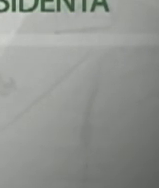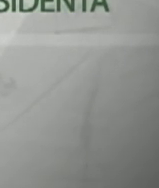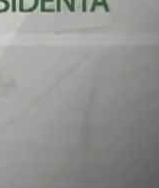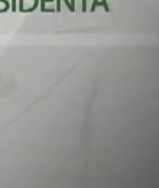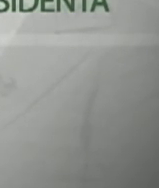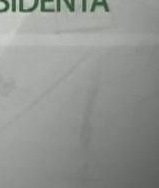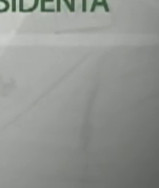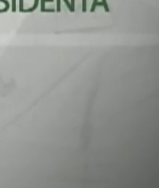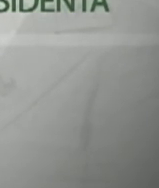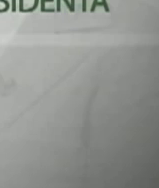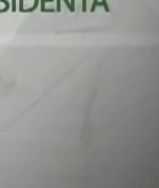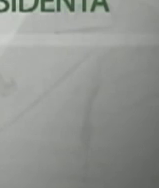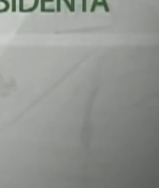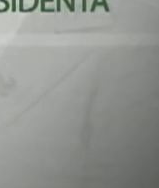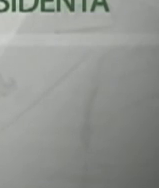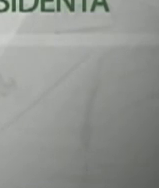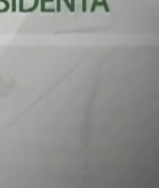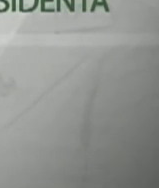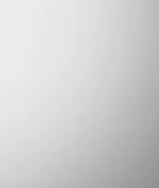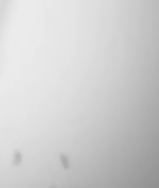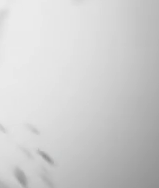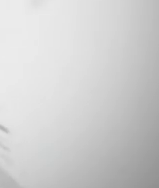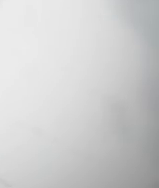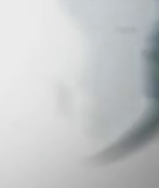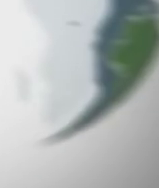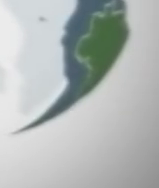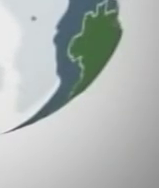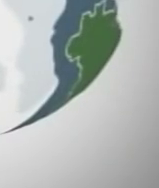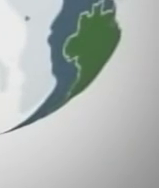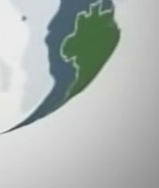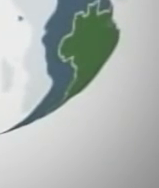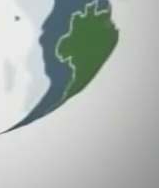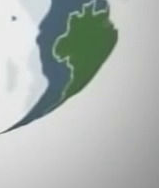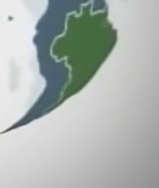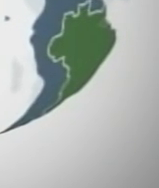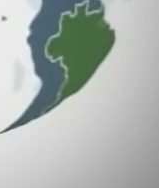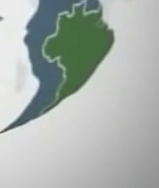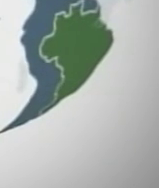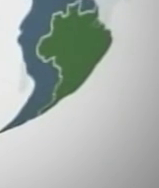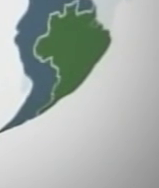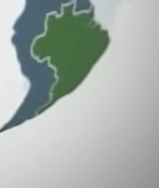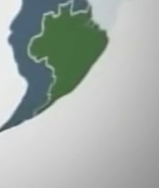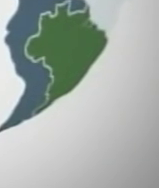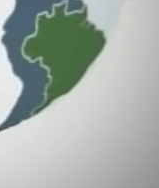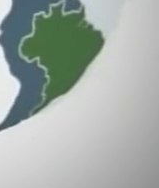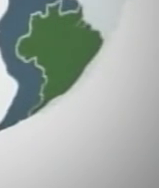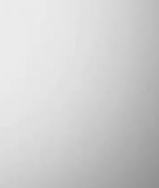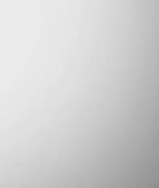NBR, a TV do Governo Federal.